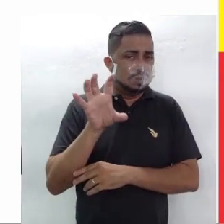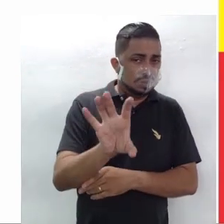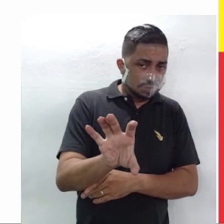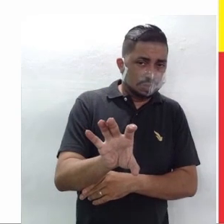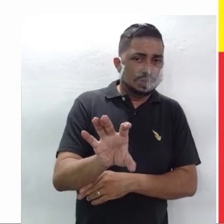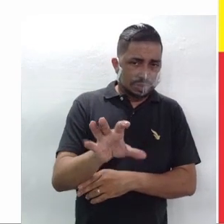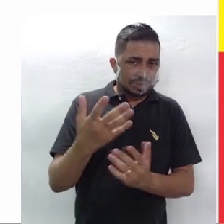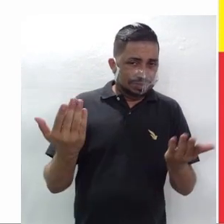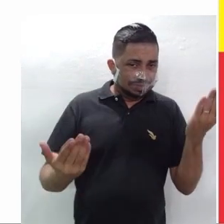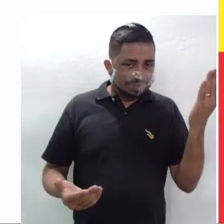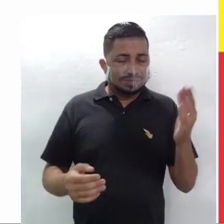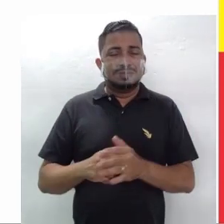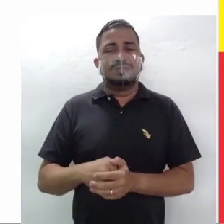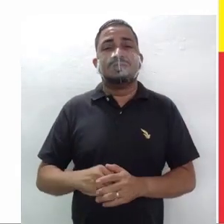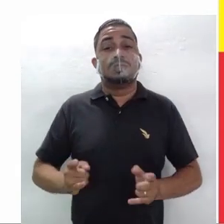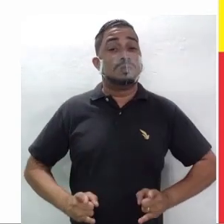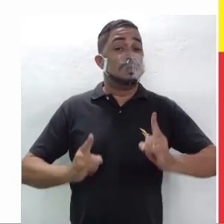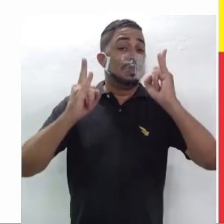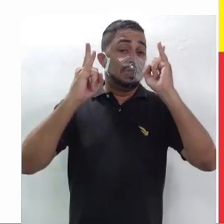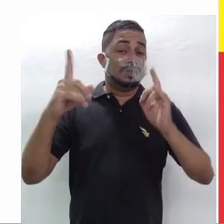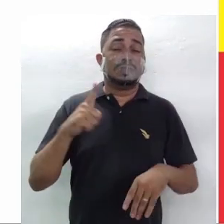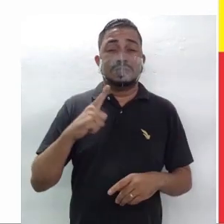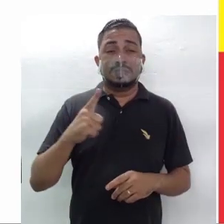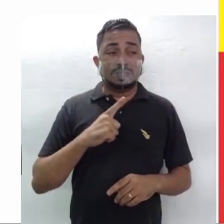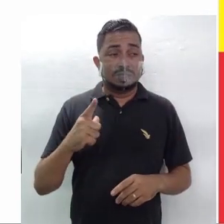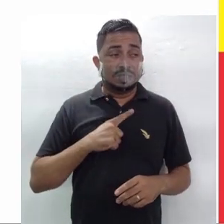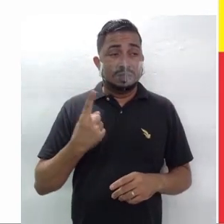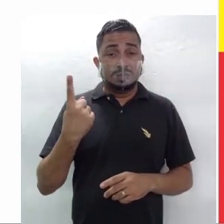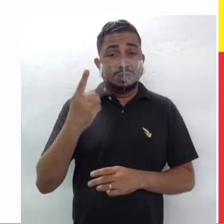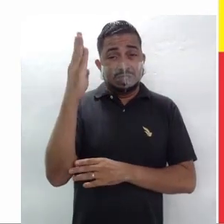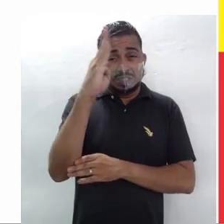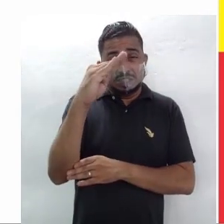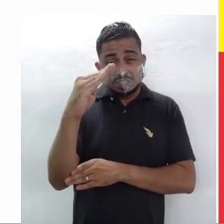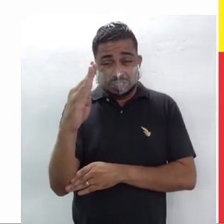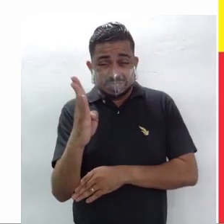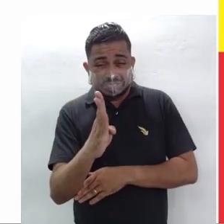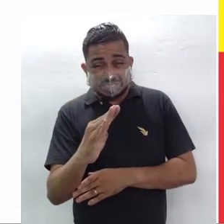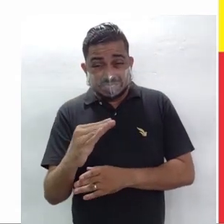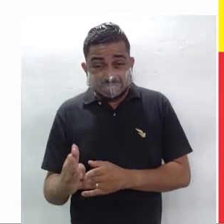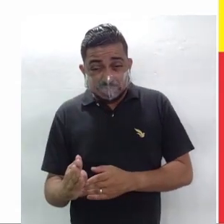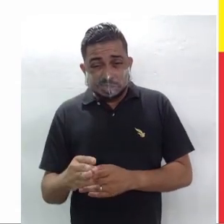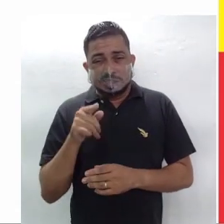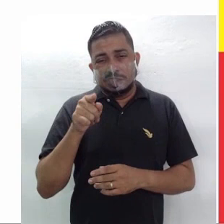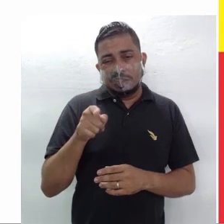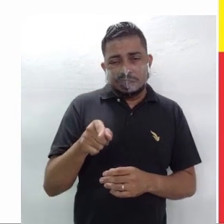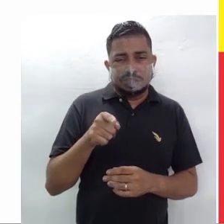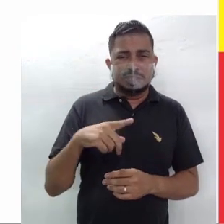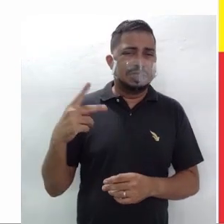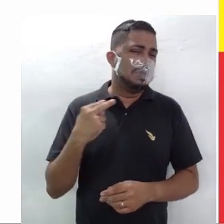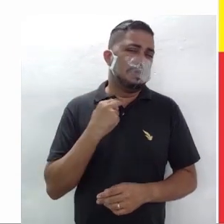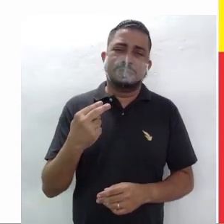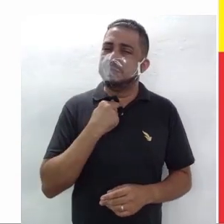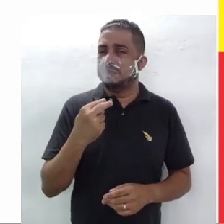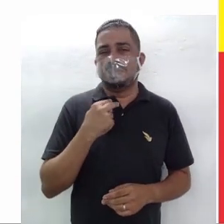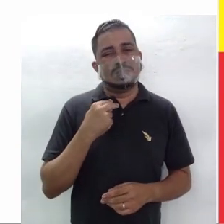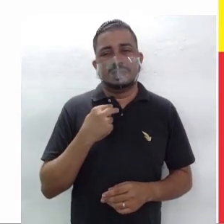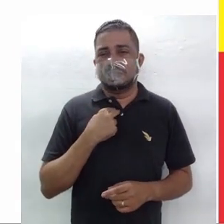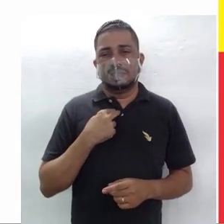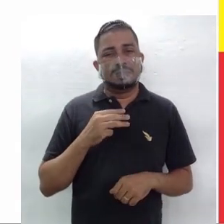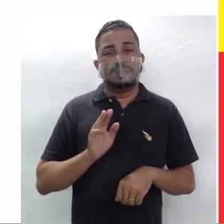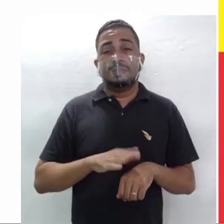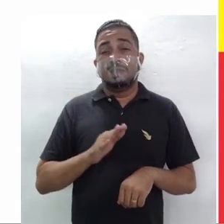imagem, né, de um prédio que está com uma rachadura. esse prédio daí não pode ser